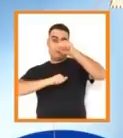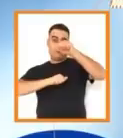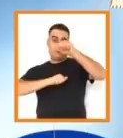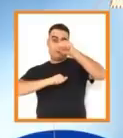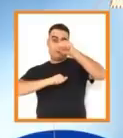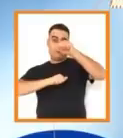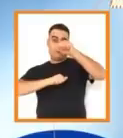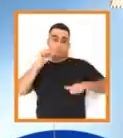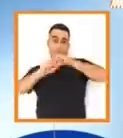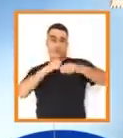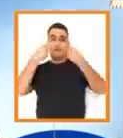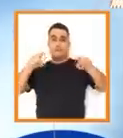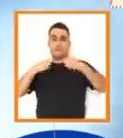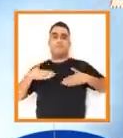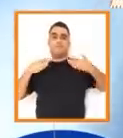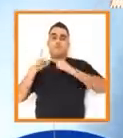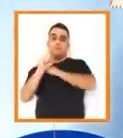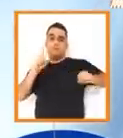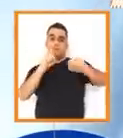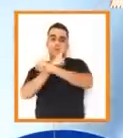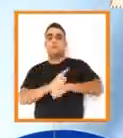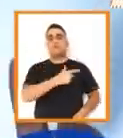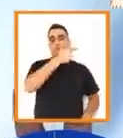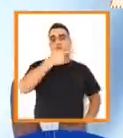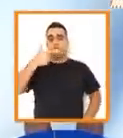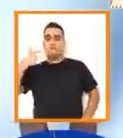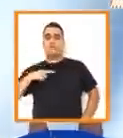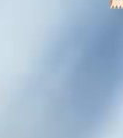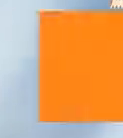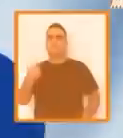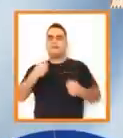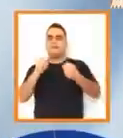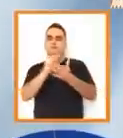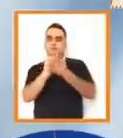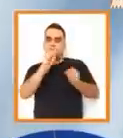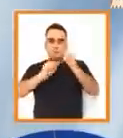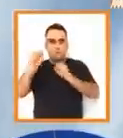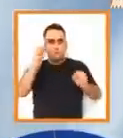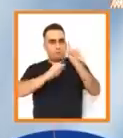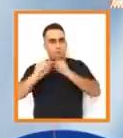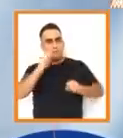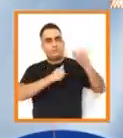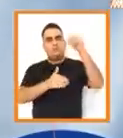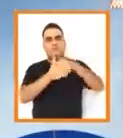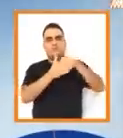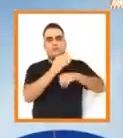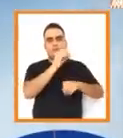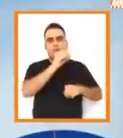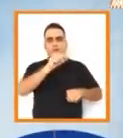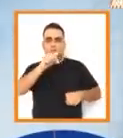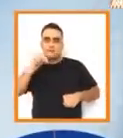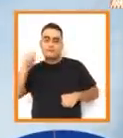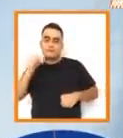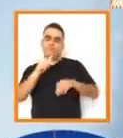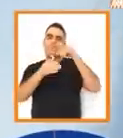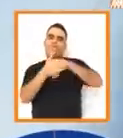Holiday que me perdoe. Música Alegria, o Lado Social. 90-222. Betão do Lava Rápido. 90-007. Se você não